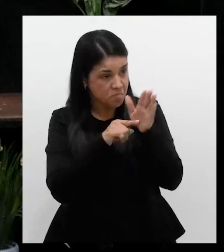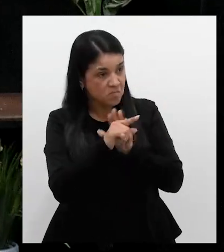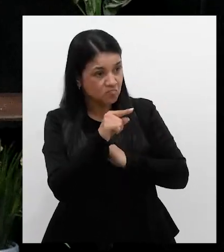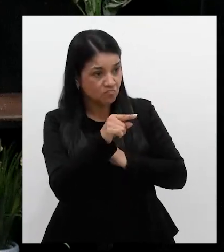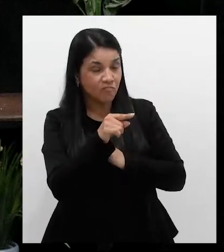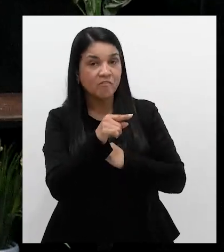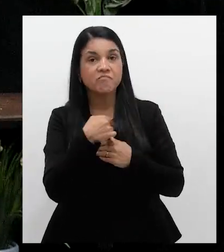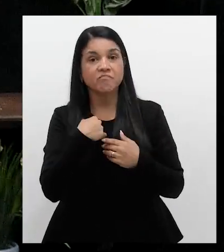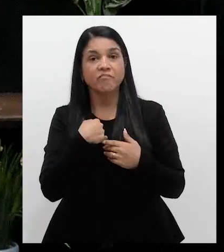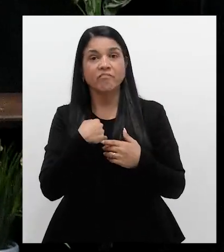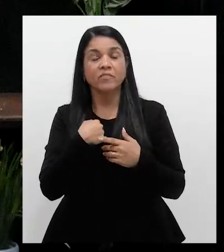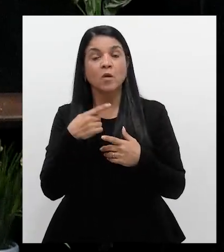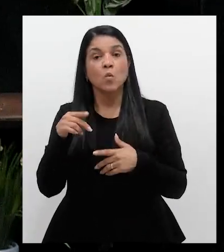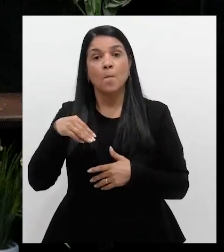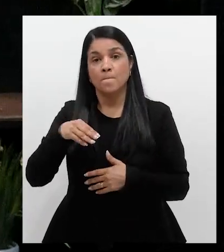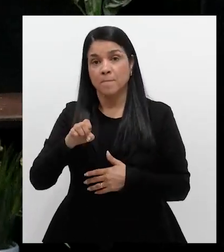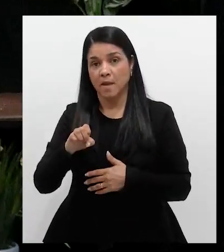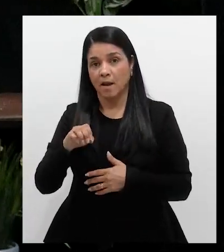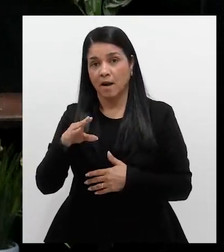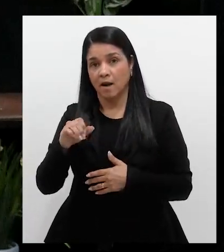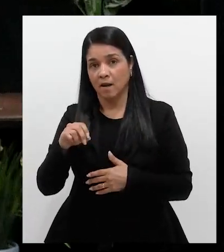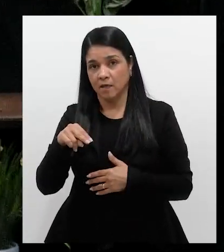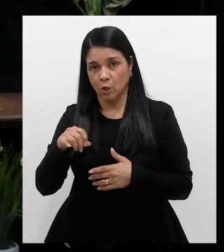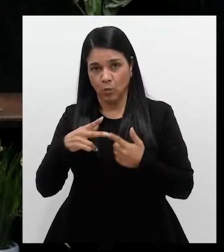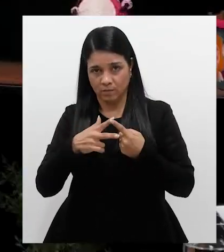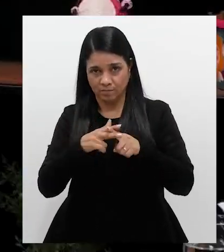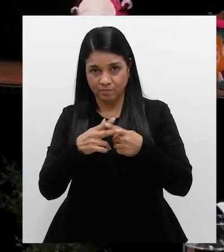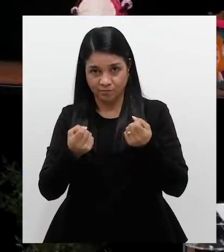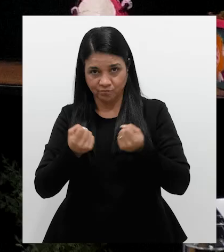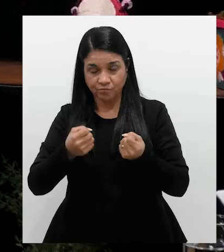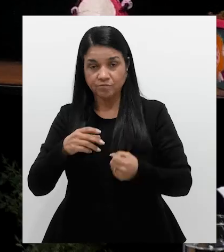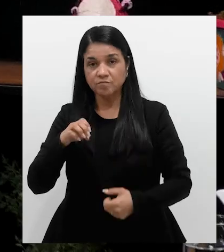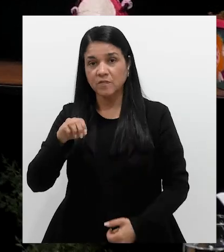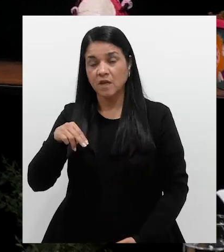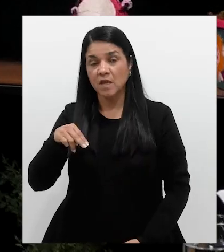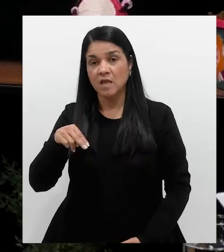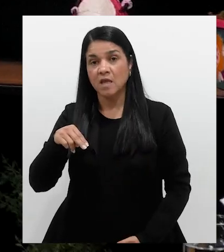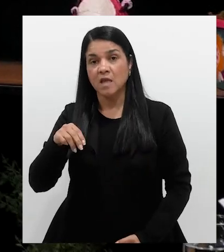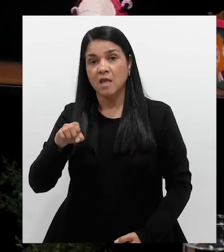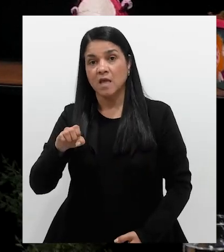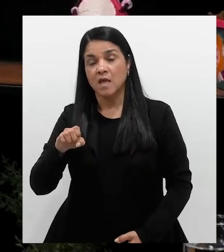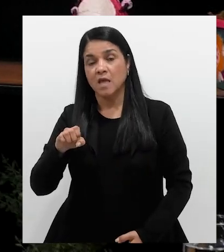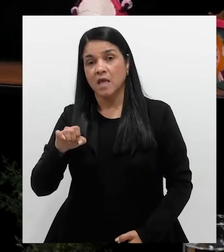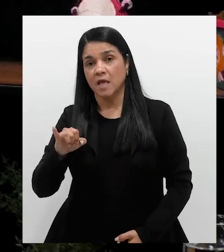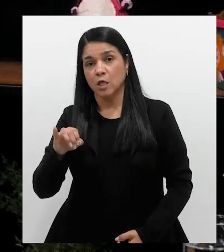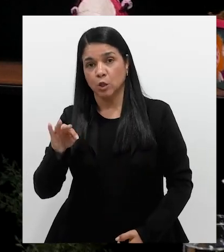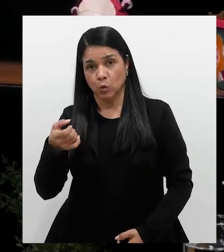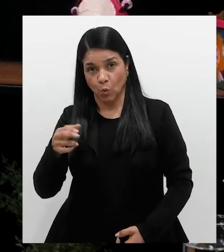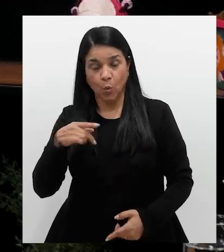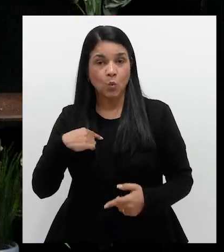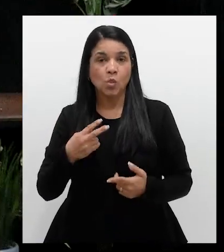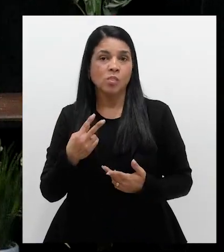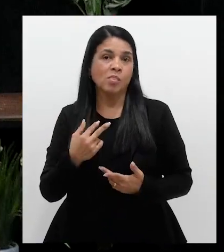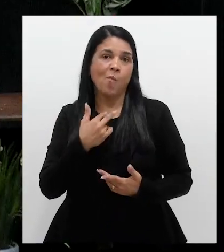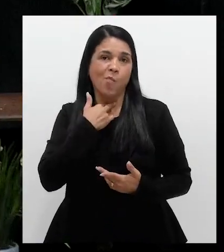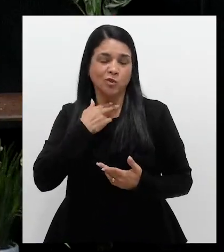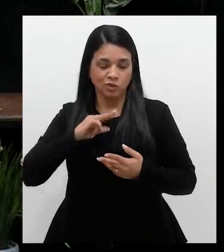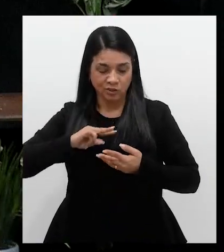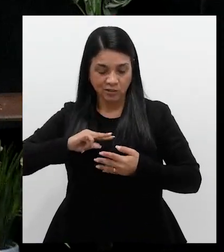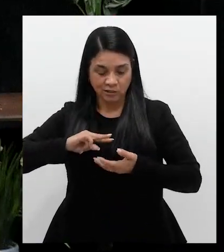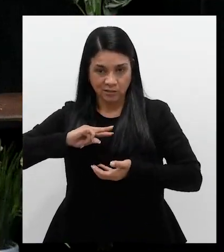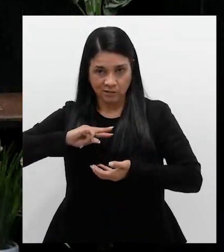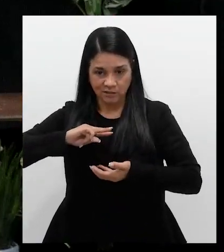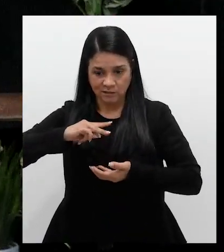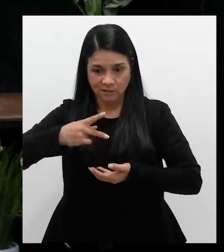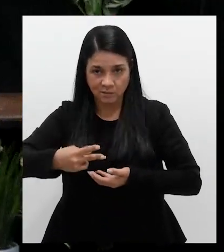Que um mecânico, né, o Heitor Fábio, ele acabou não podendo fazer um transplante de coração porque